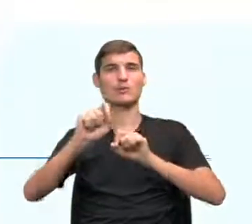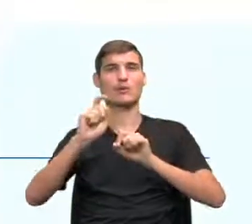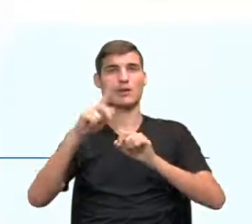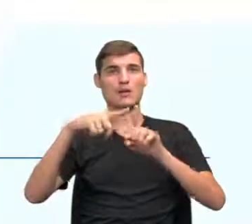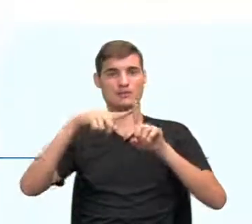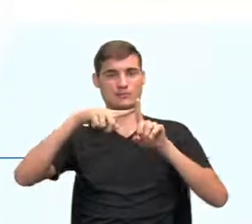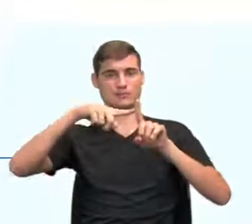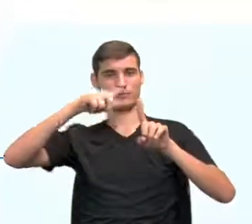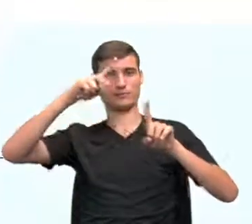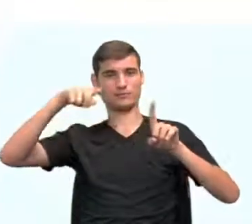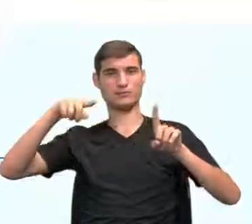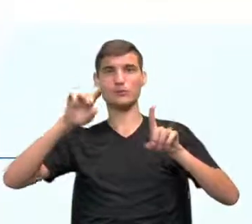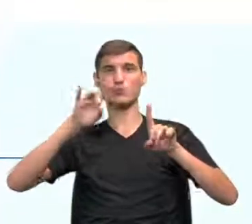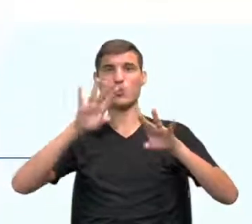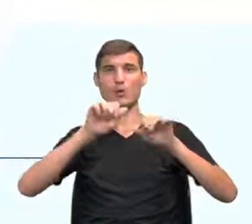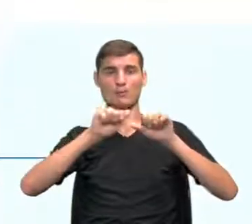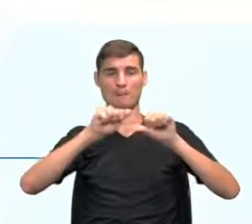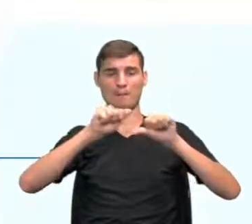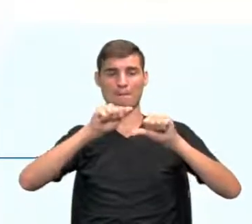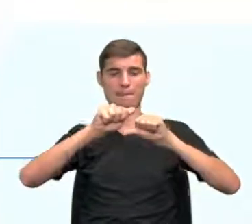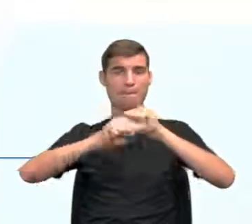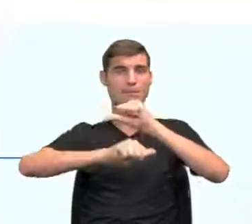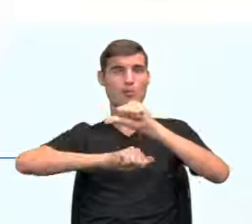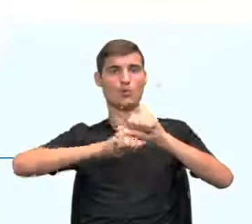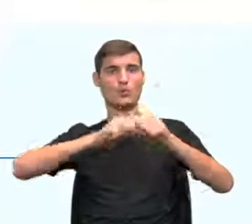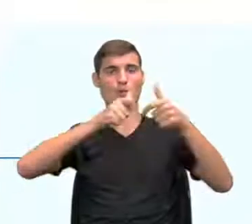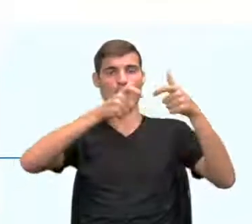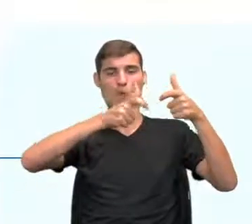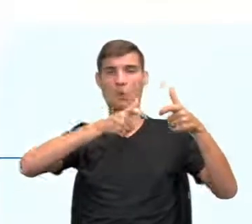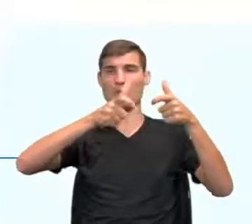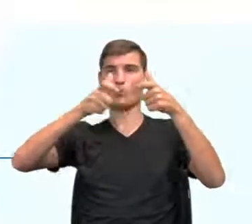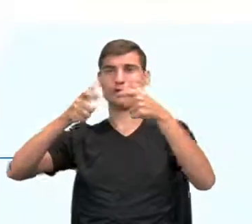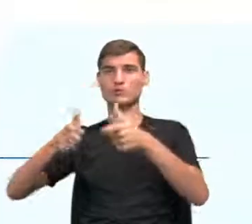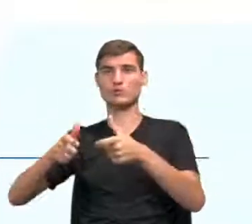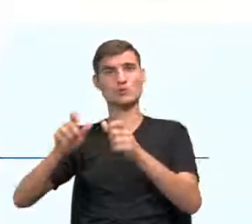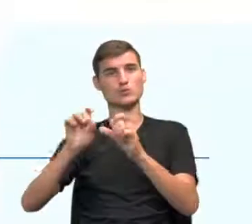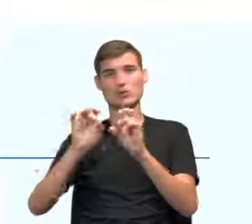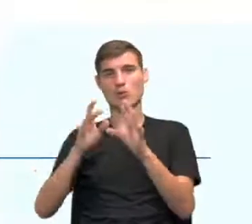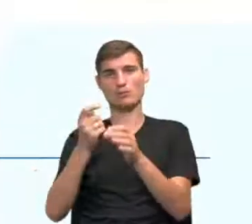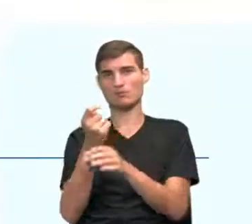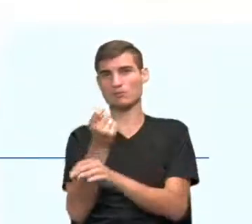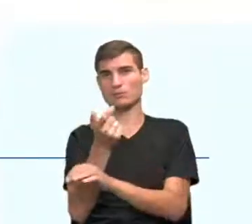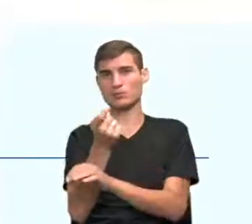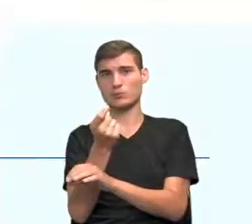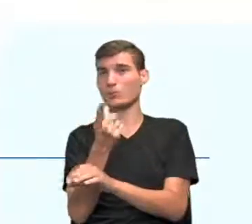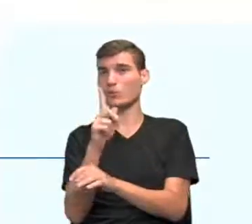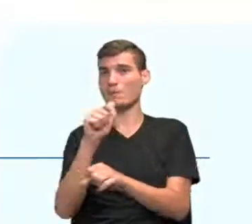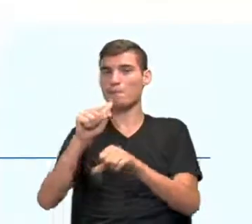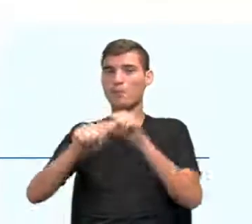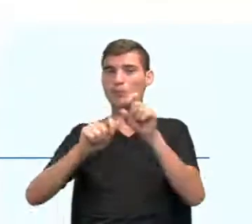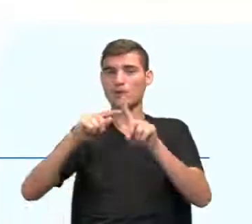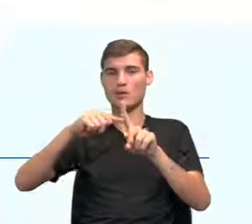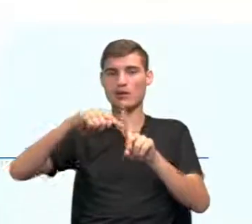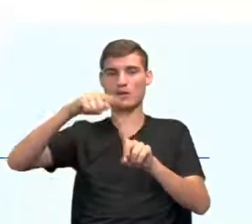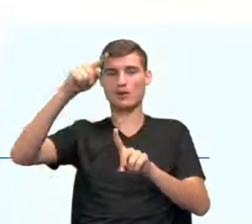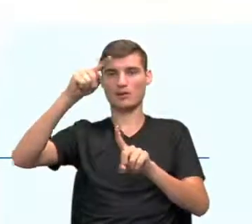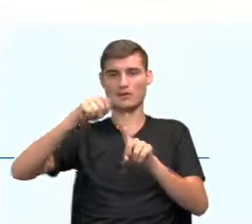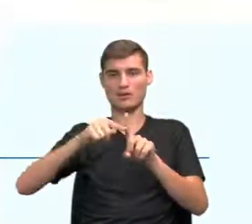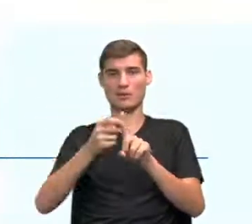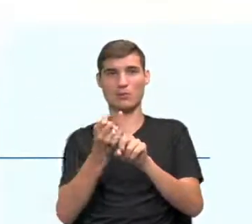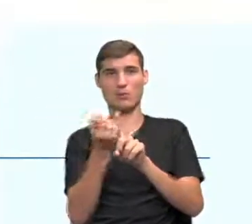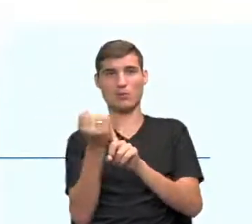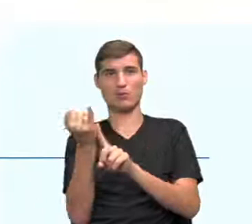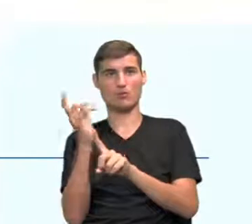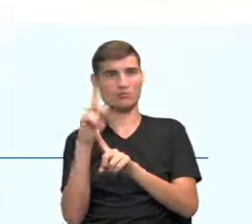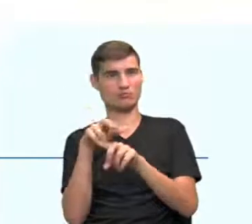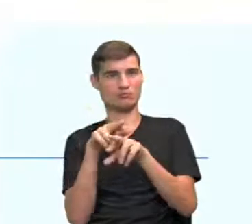é deslocado, só muda a posição dele. Eu não altero a largura é o